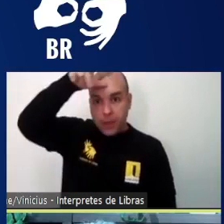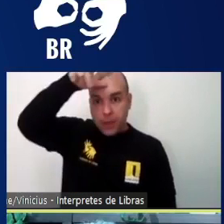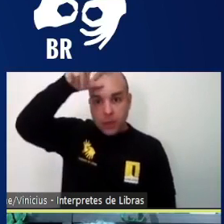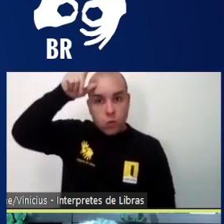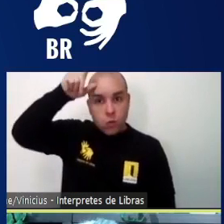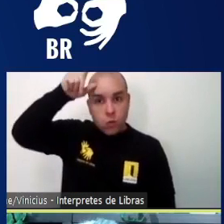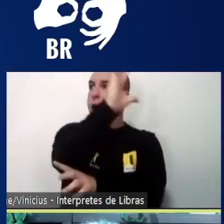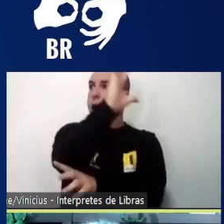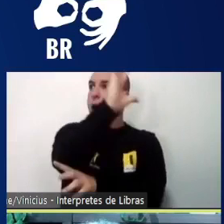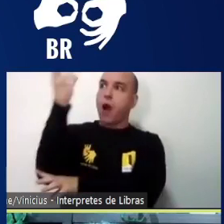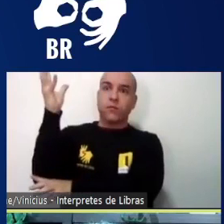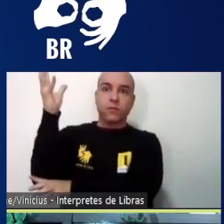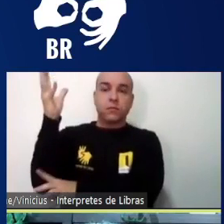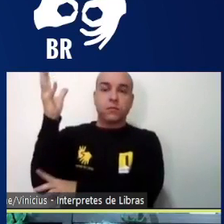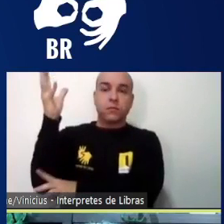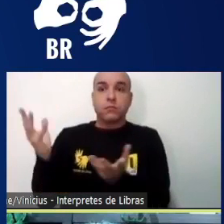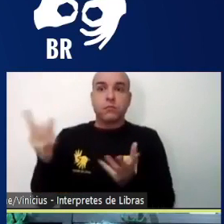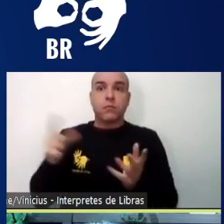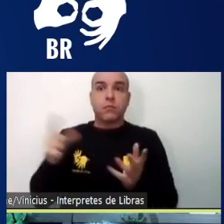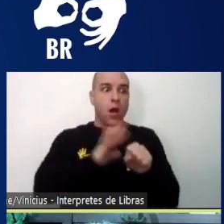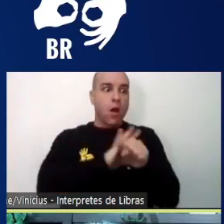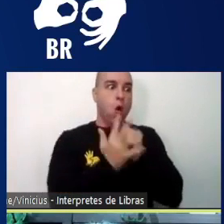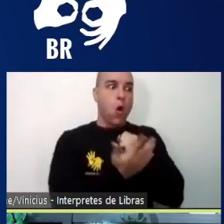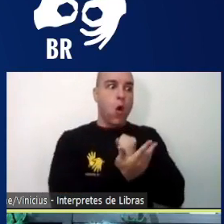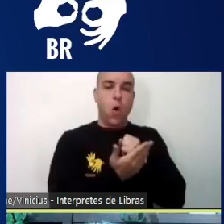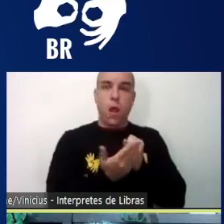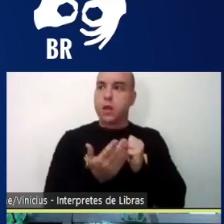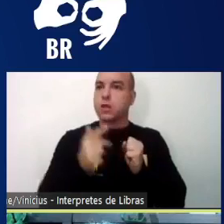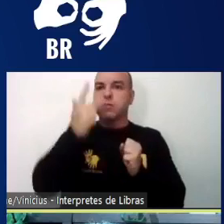Precisamos pensar sobre isso.